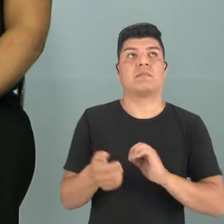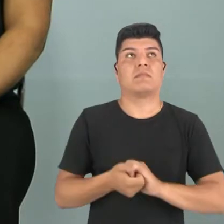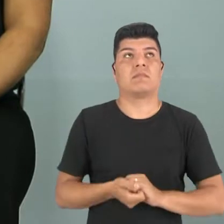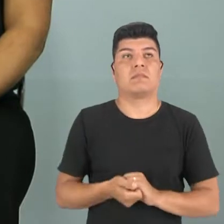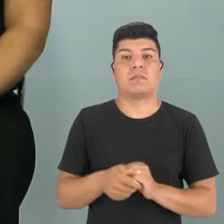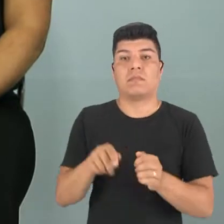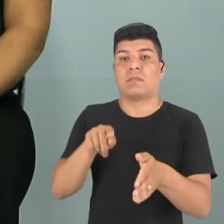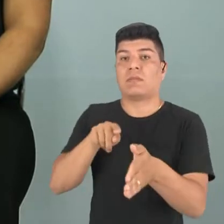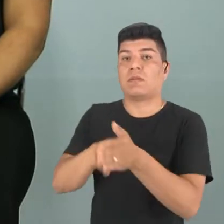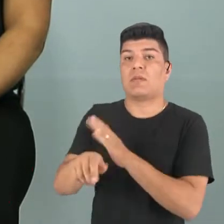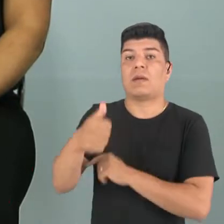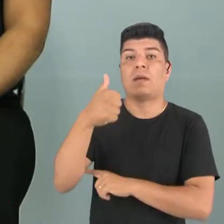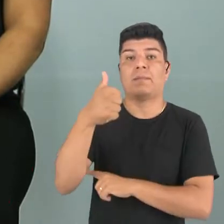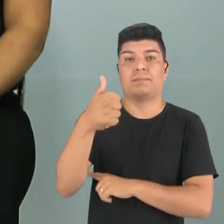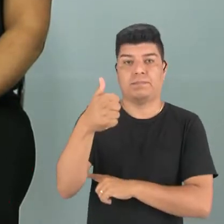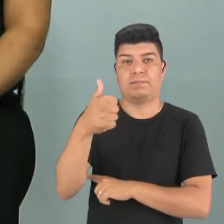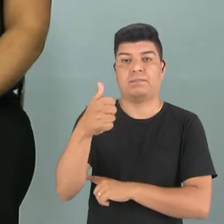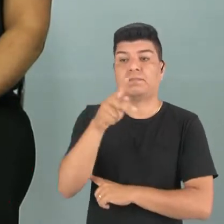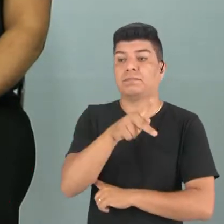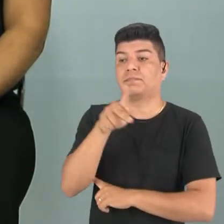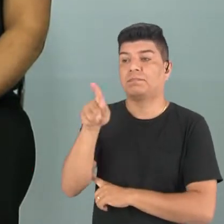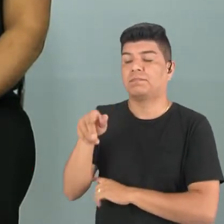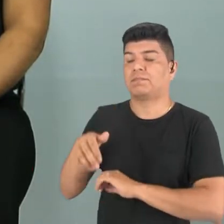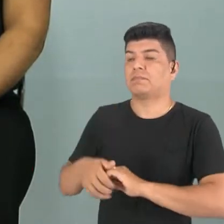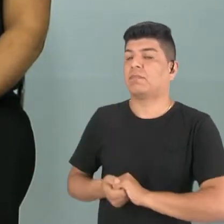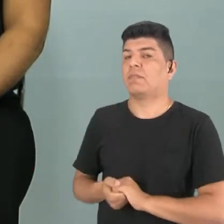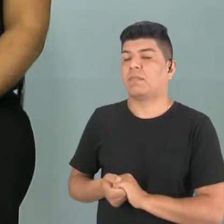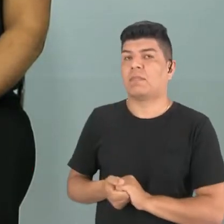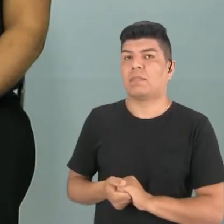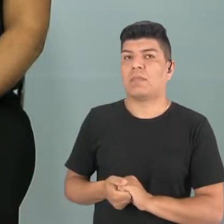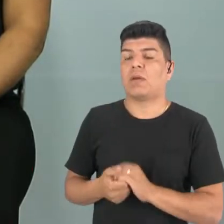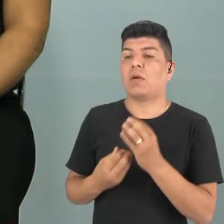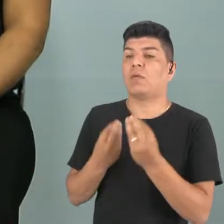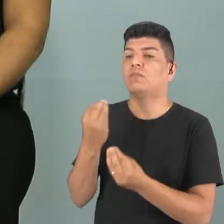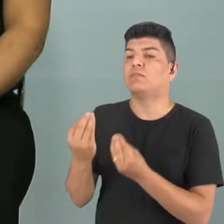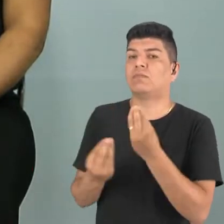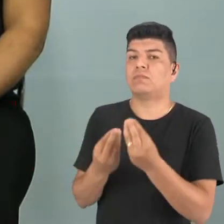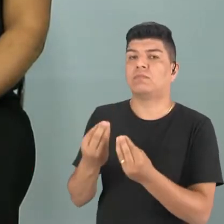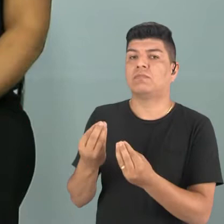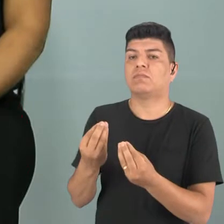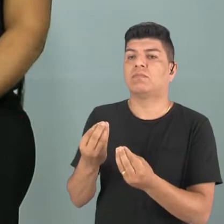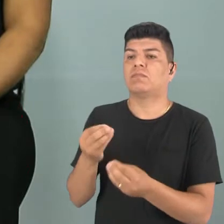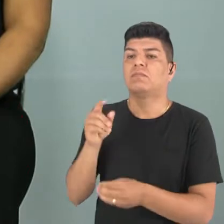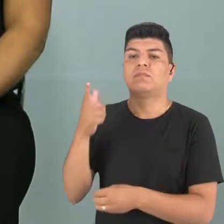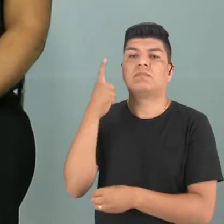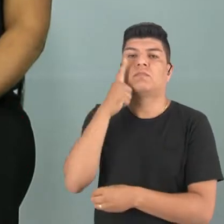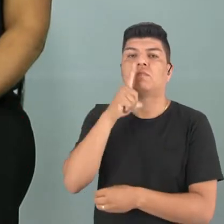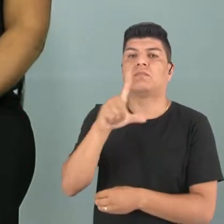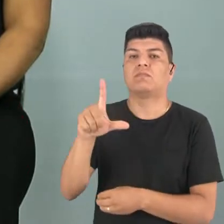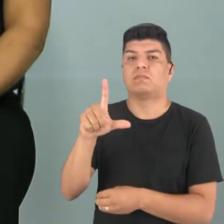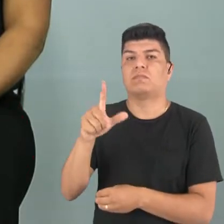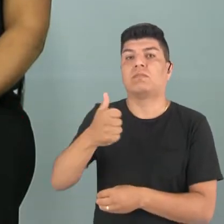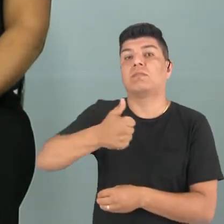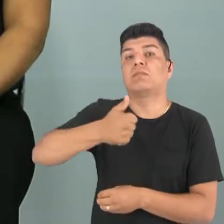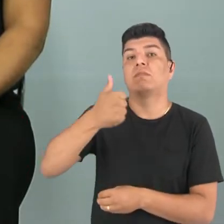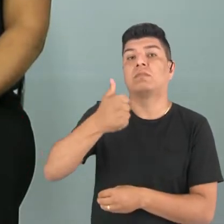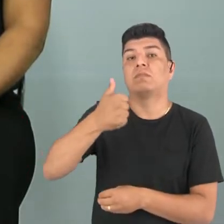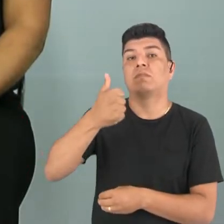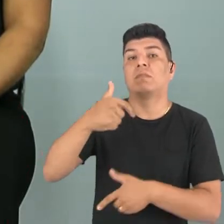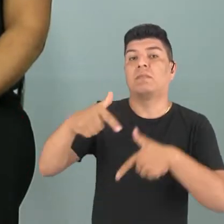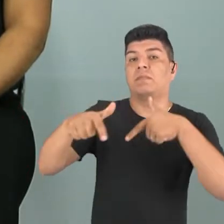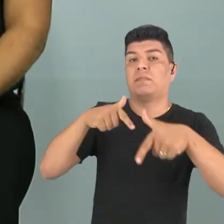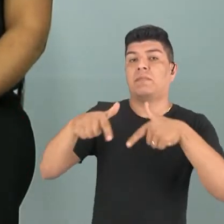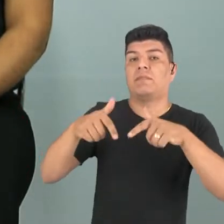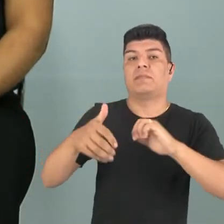primeira pergunta, professora, é: como foi que você conseguiu o seu primeiro